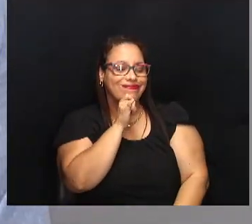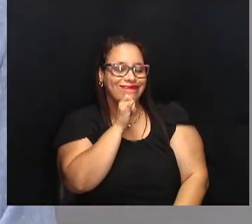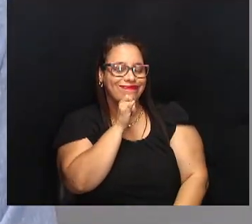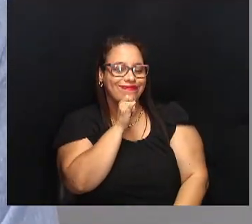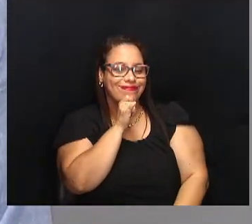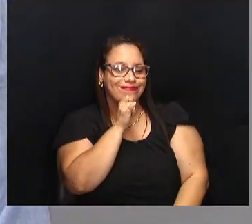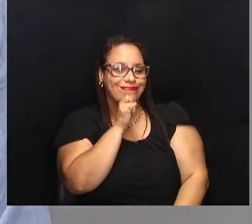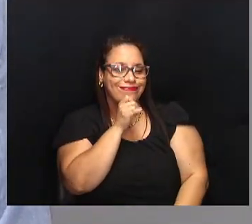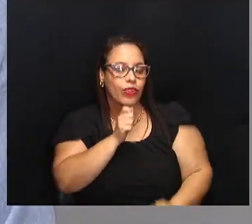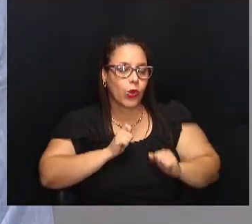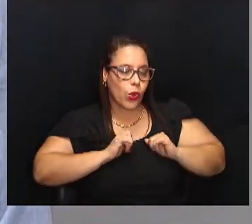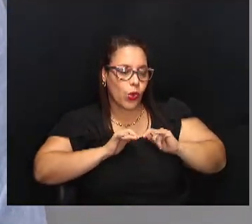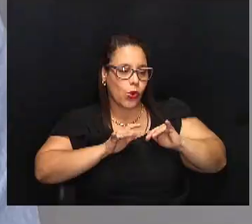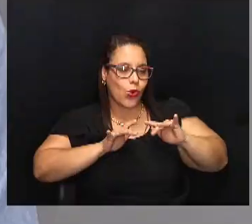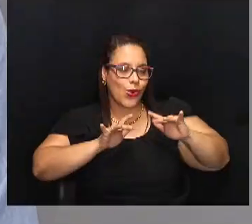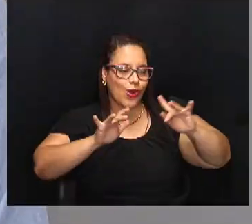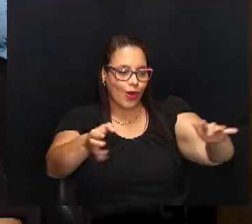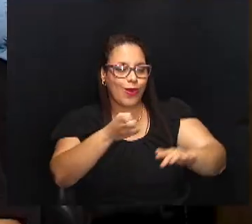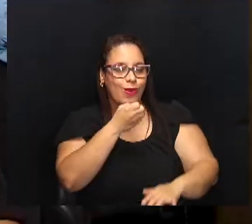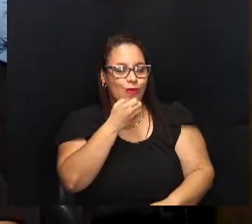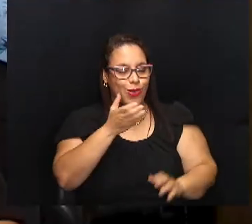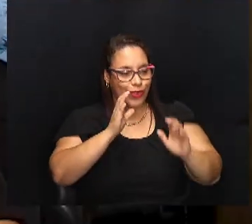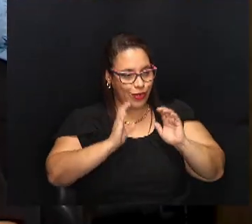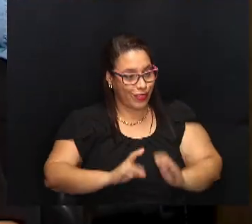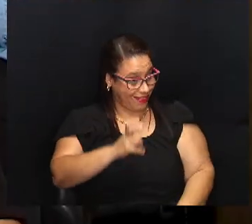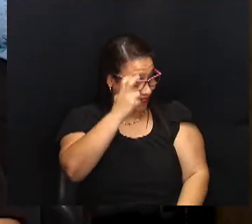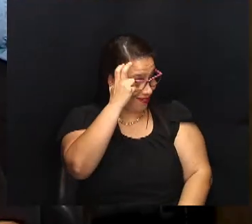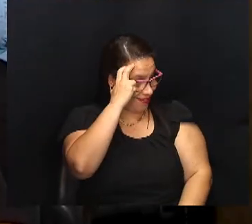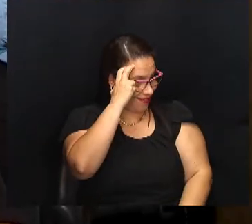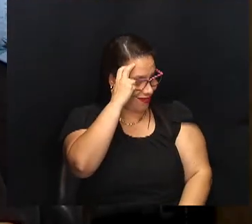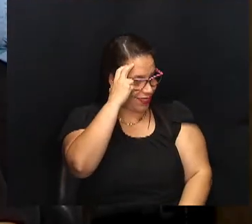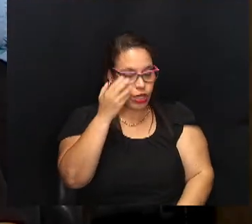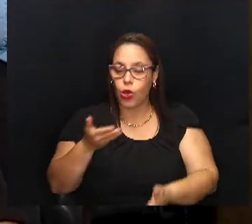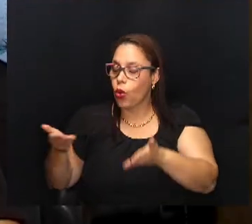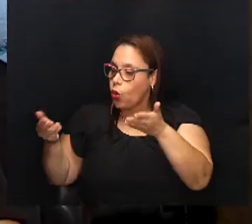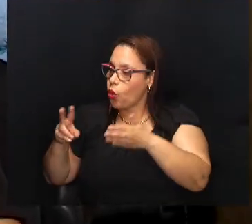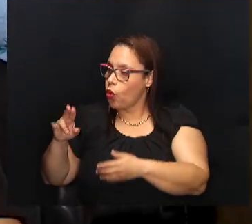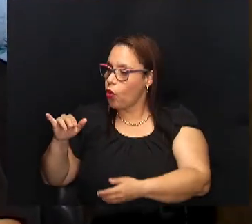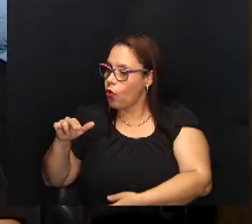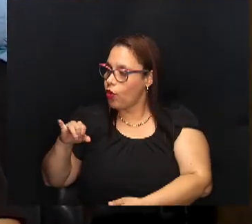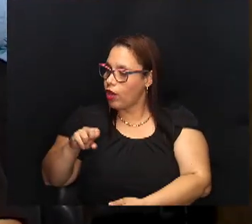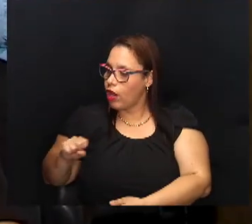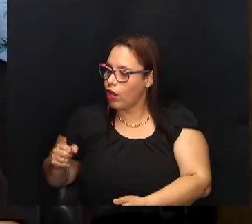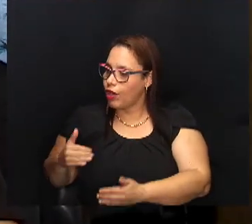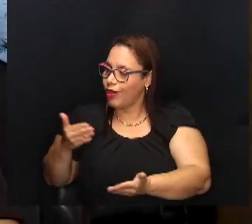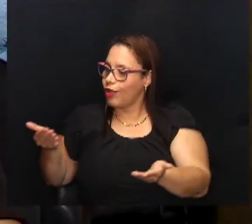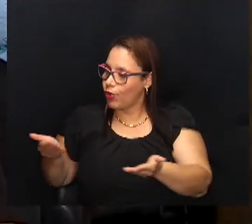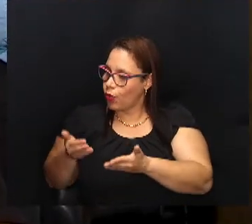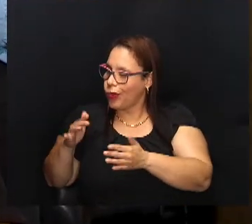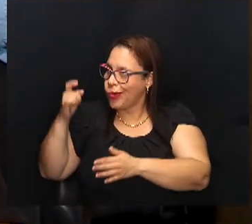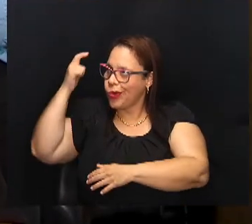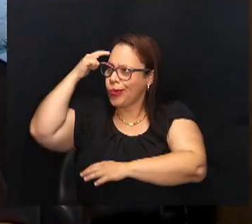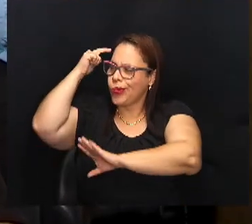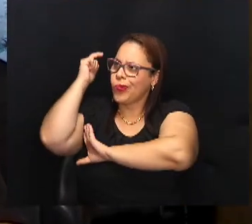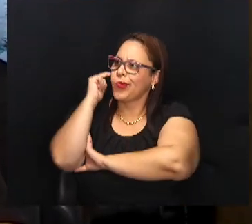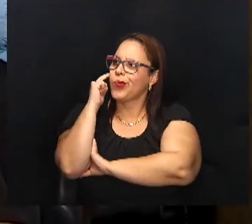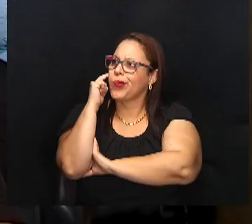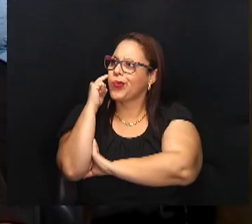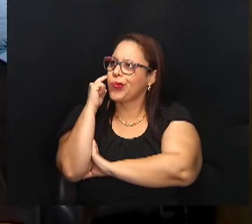gente dissemine boas culturas, né? E Vinícius, hoje, né, pensando na construção toda aqui do